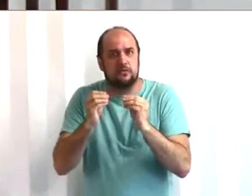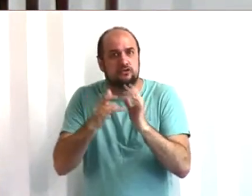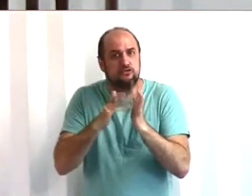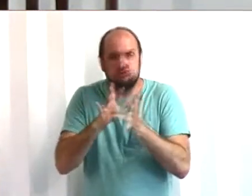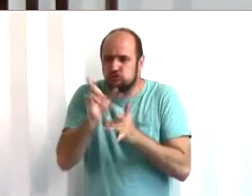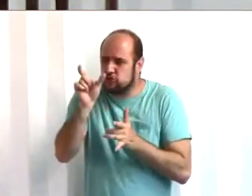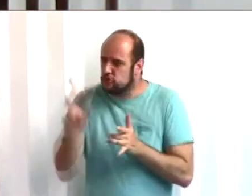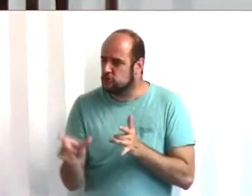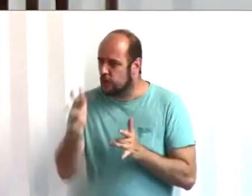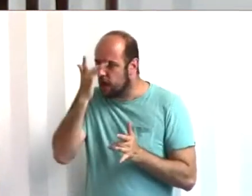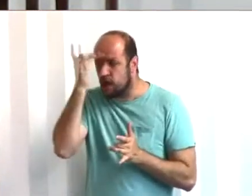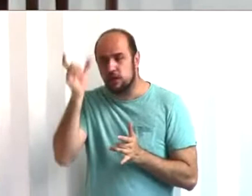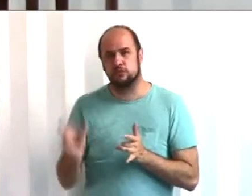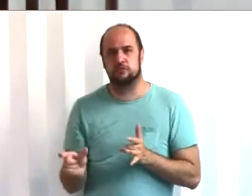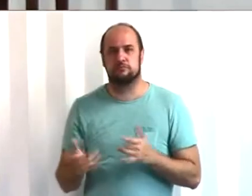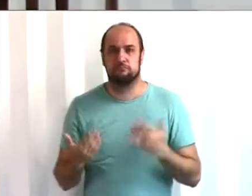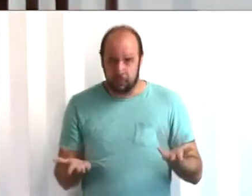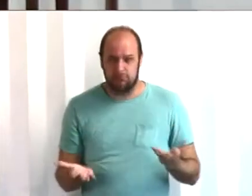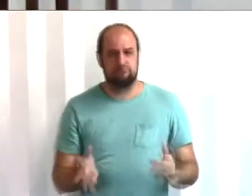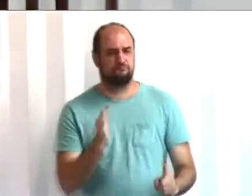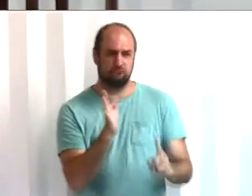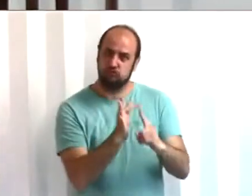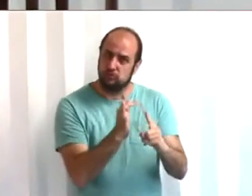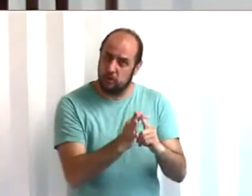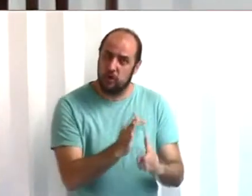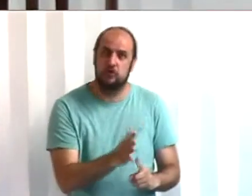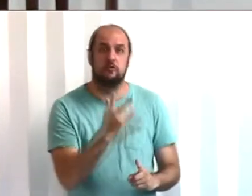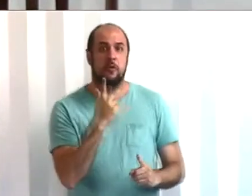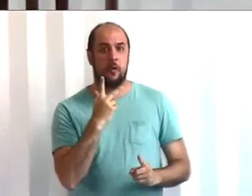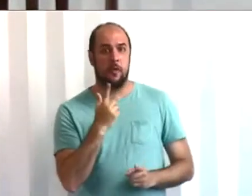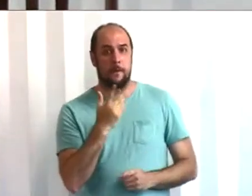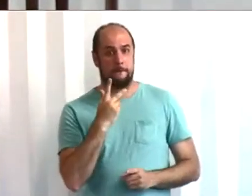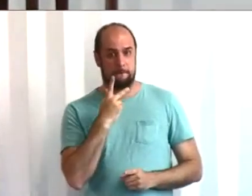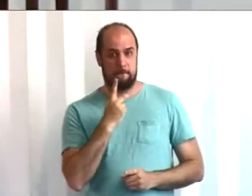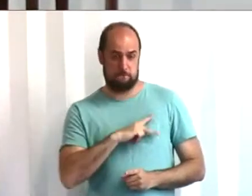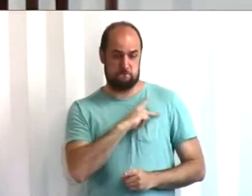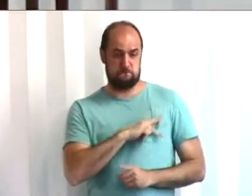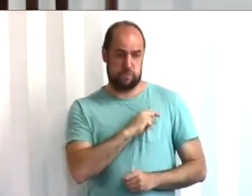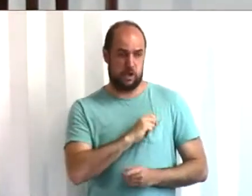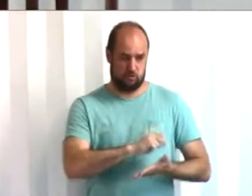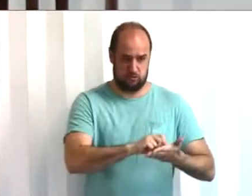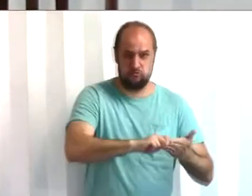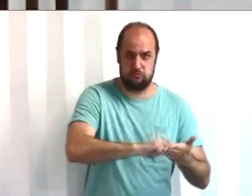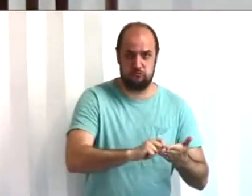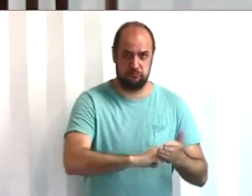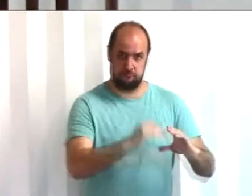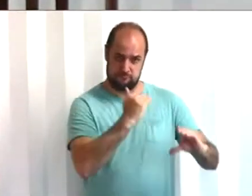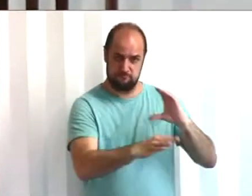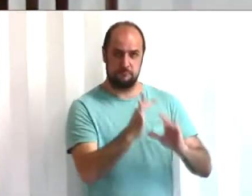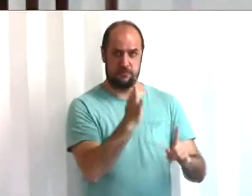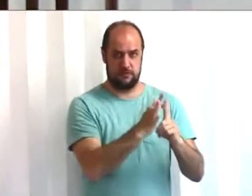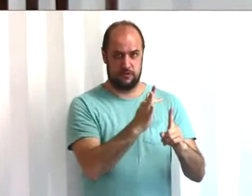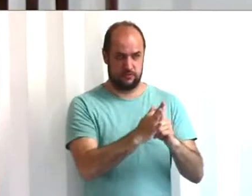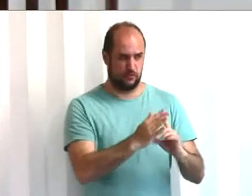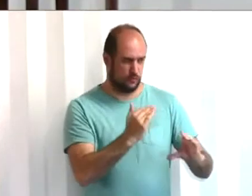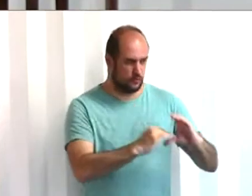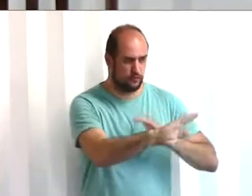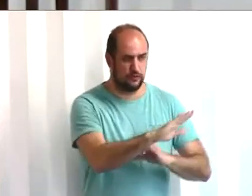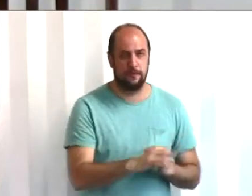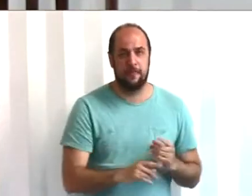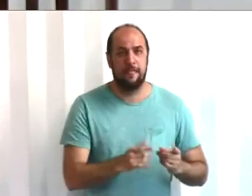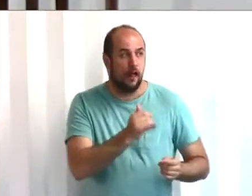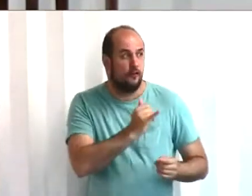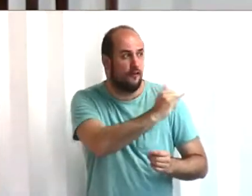Cristo. Pois bem, pois Paulo quis mostrar à igreja nascente, a começar por Timóteo, que este